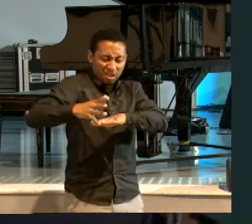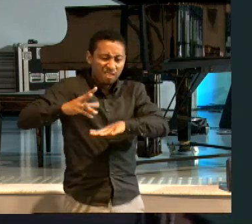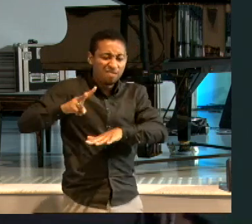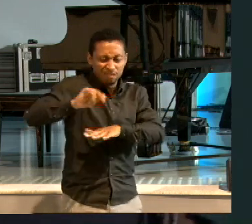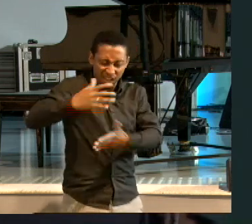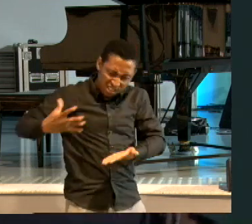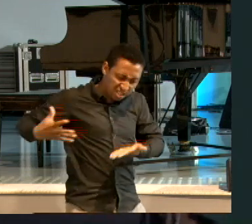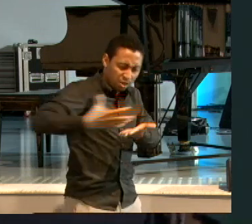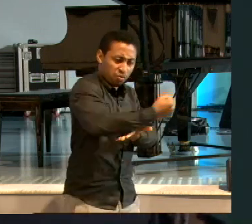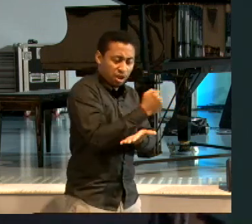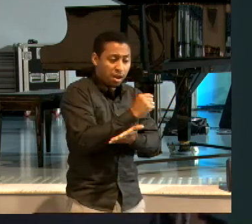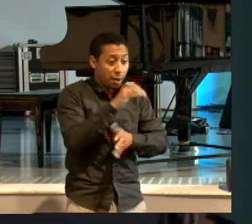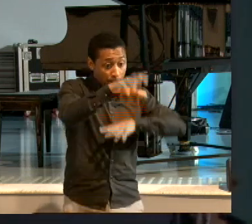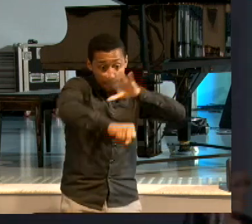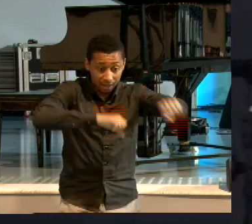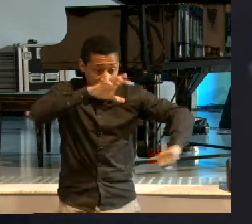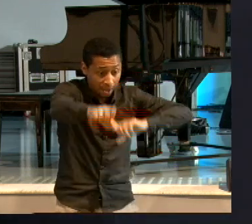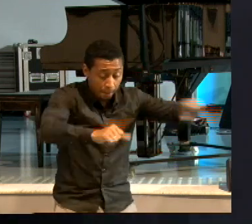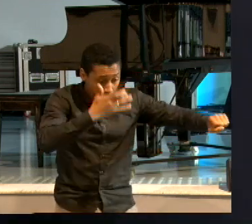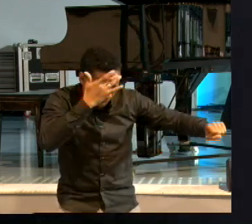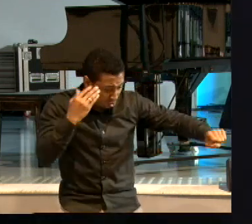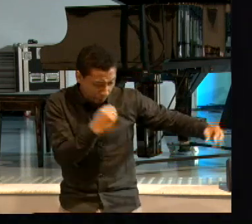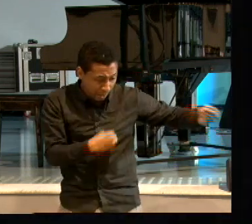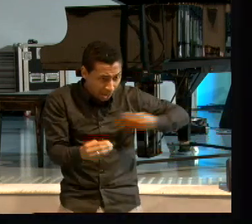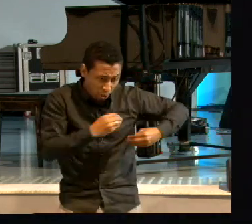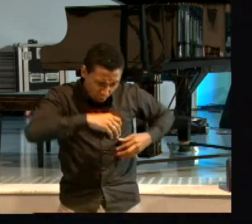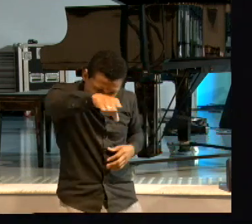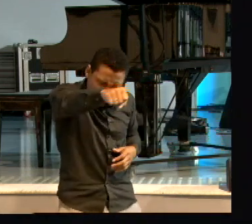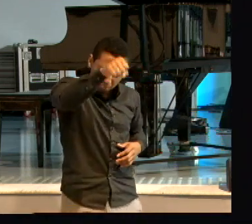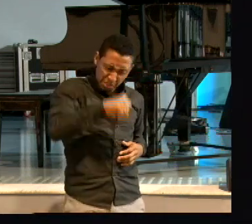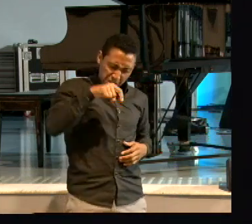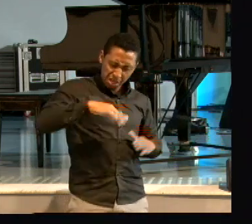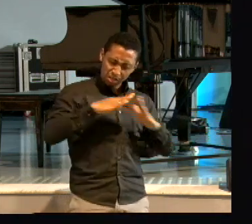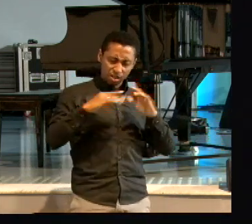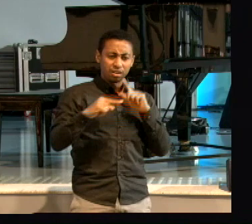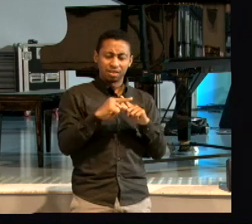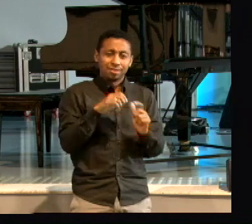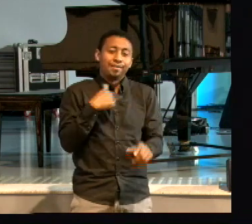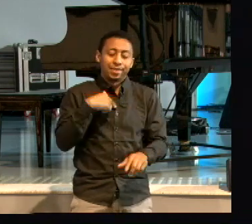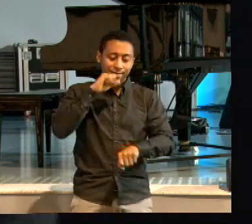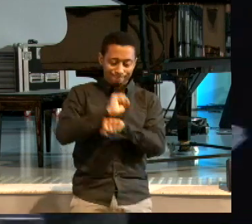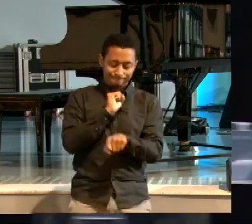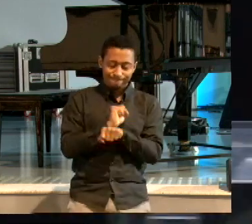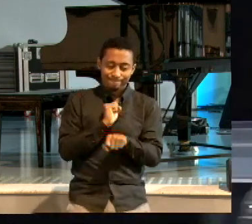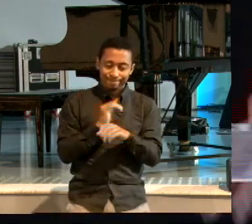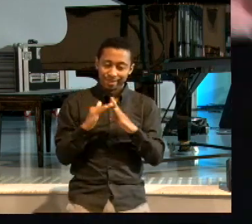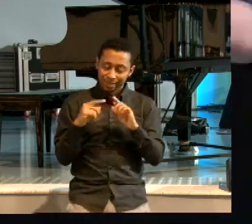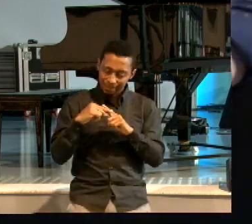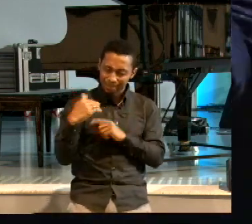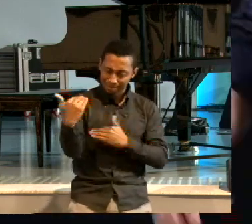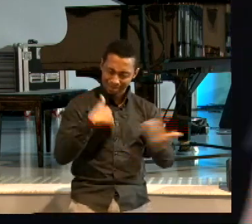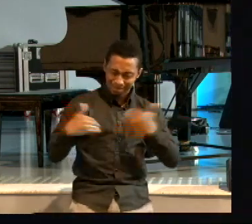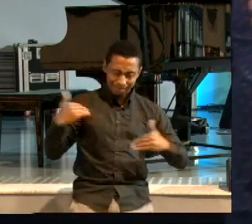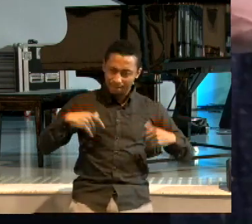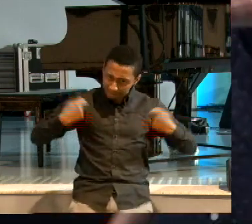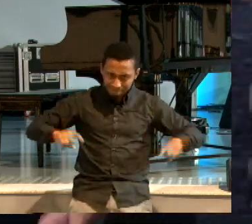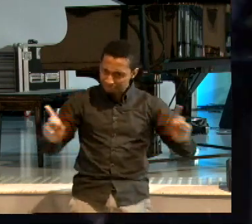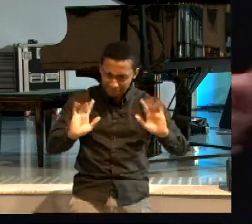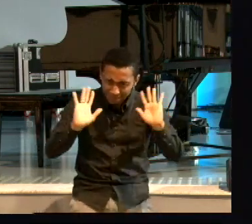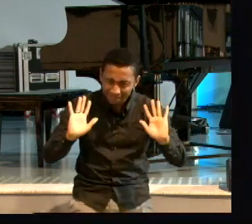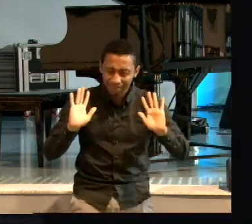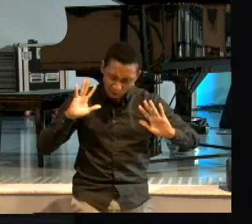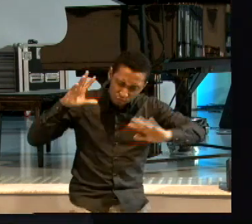buscar o pecador lá fora onde ele está e não esperar que ele venha para a igreja. Se você quiser conversar comigo a respeito de batismo, eu estou com os batistas. De salvação, eu estou